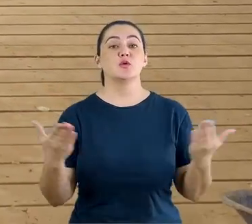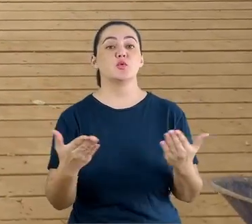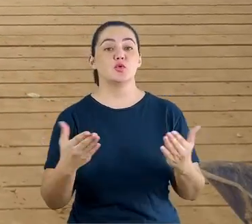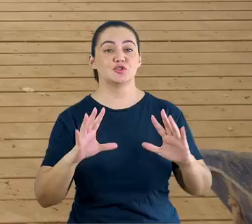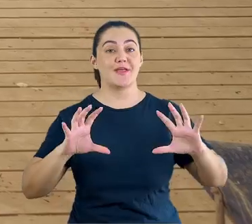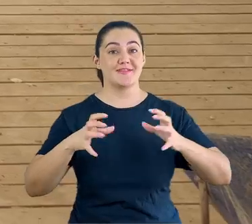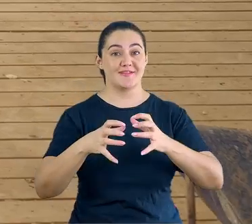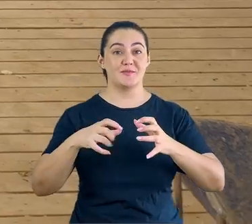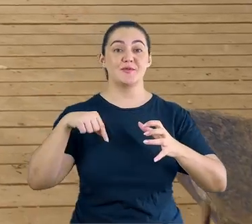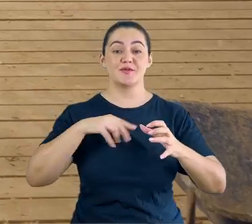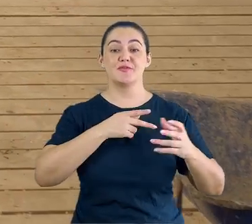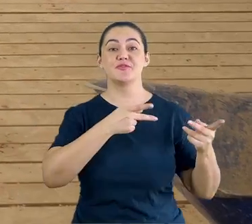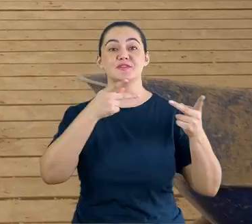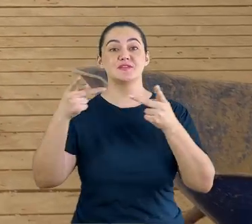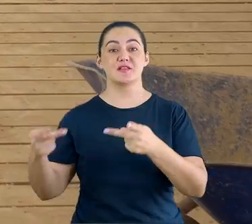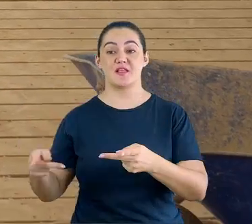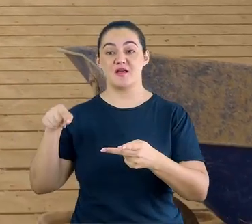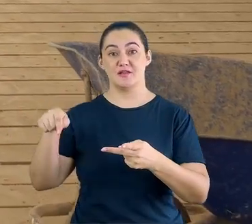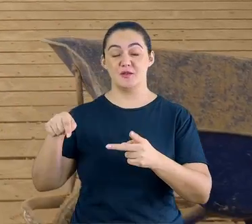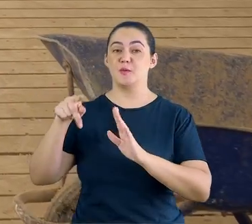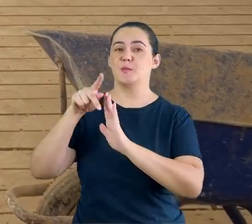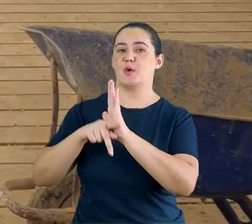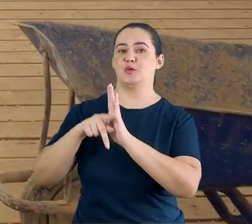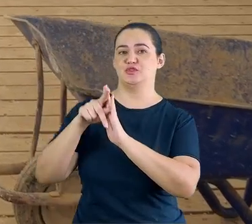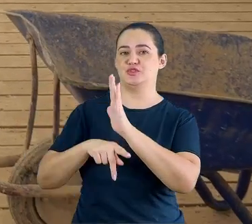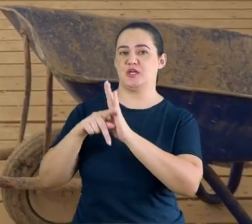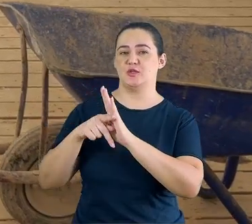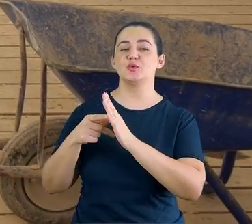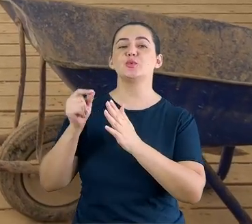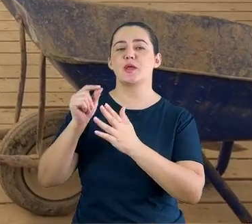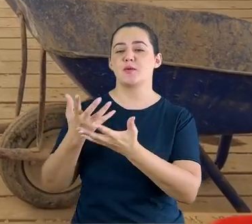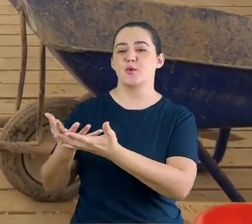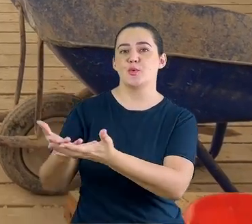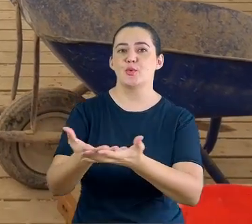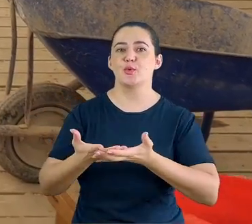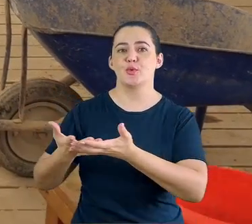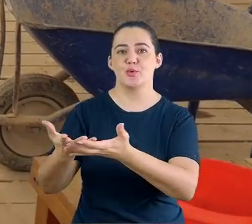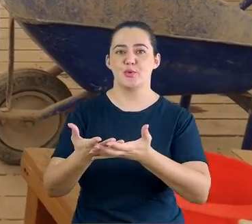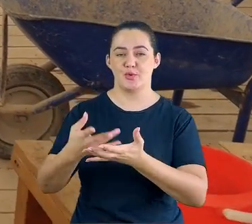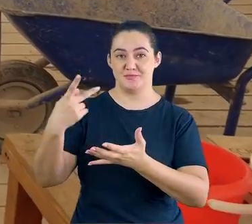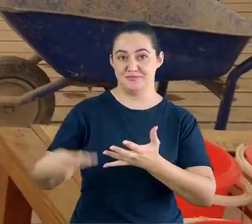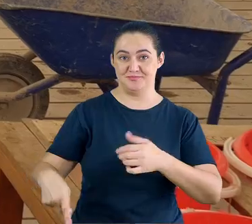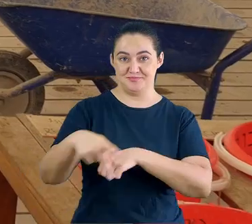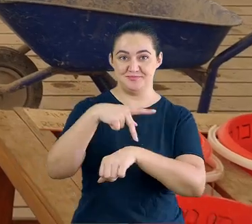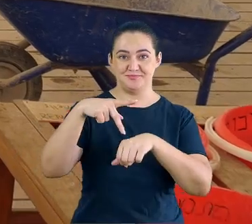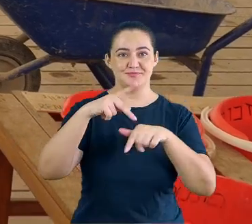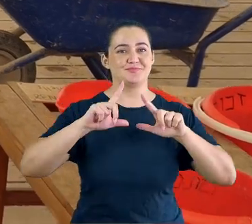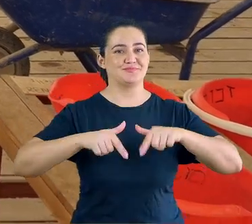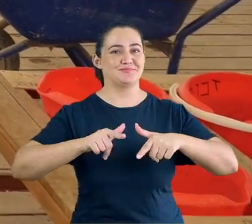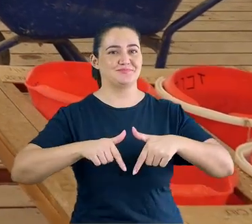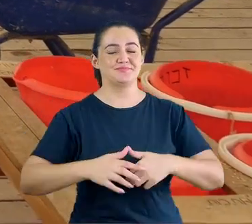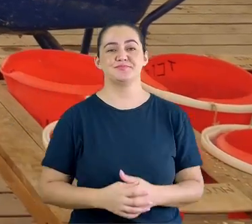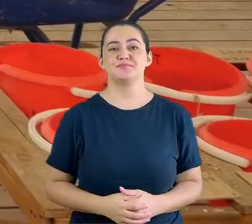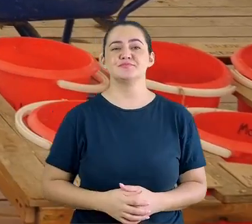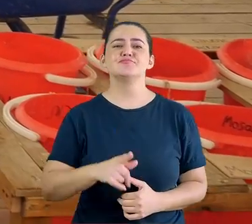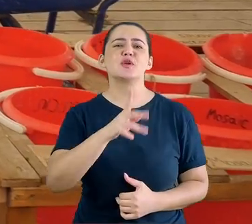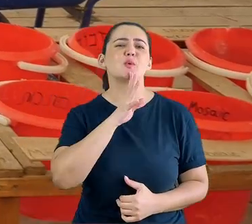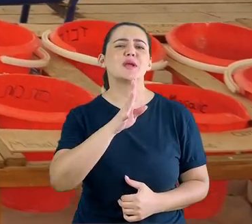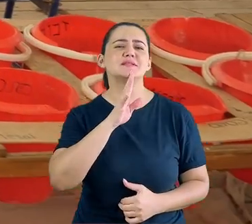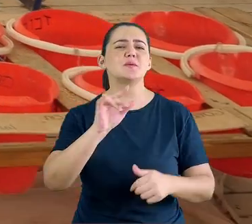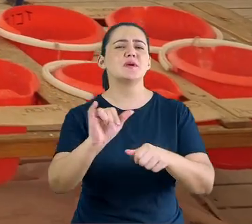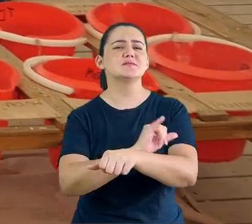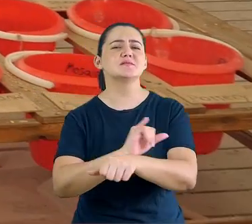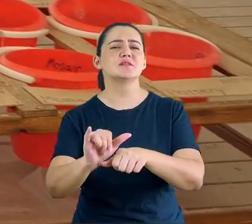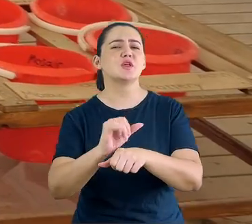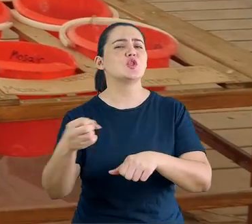nossa equipe veio visitar o Sifin Project, ou Projeto de Peneiramento aqui em Jerusalém. Você vai conhecer uma técnica